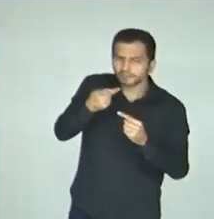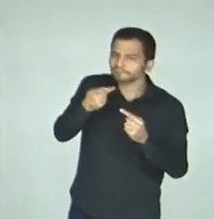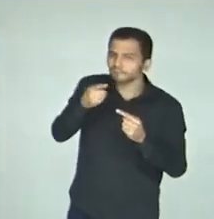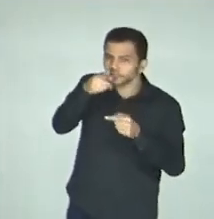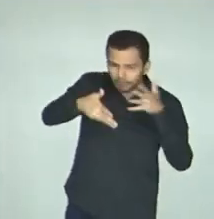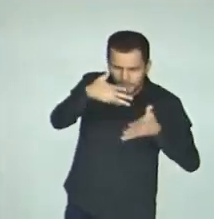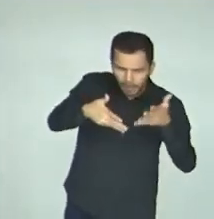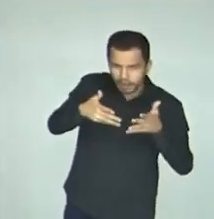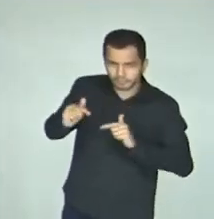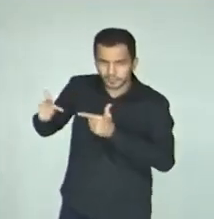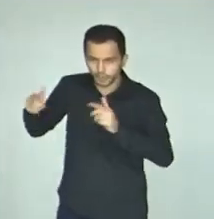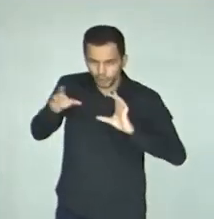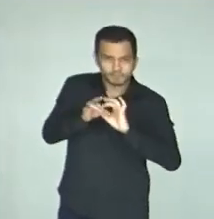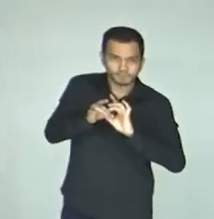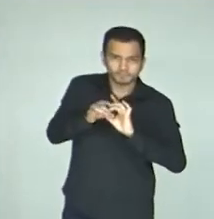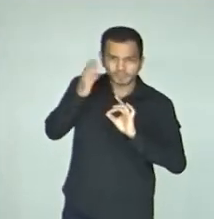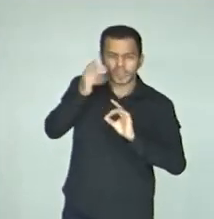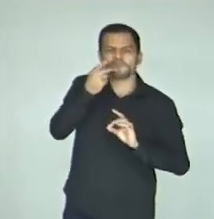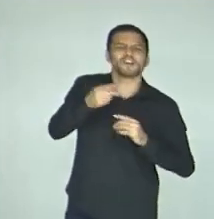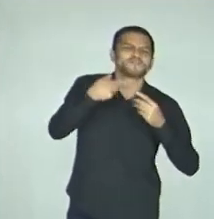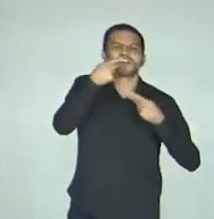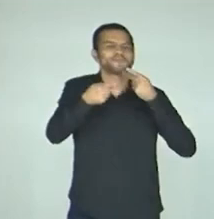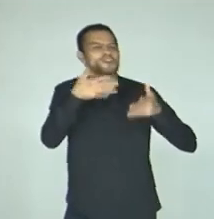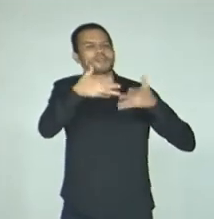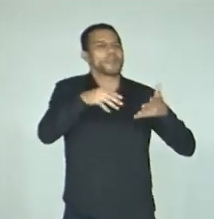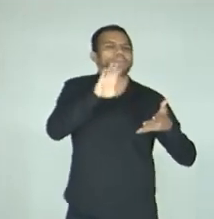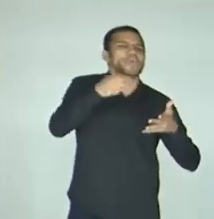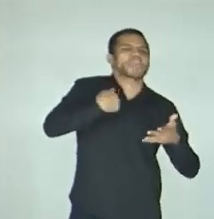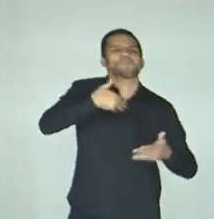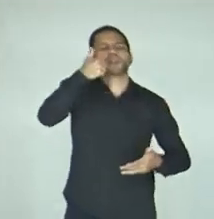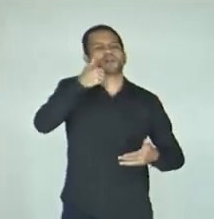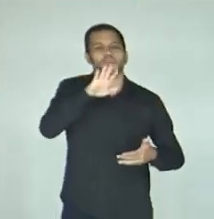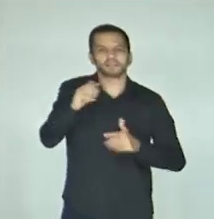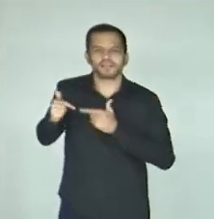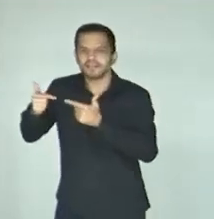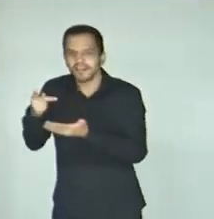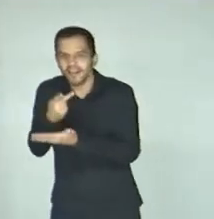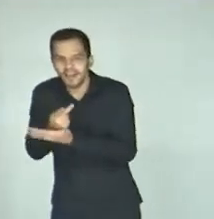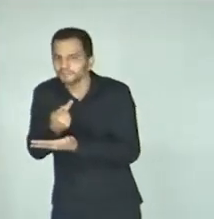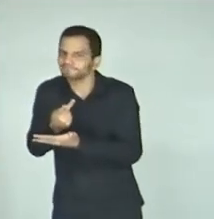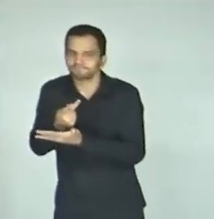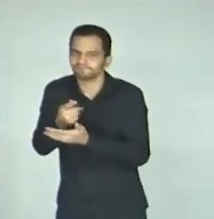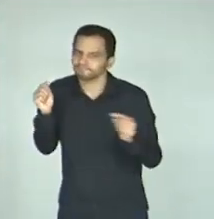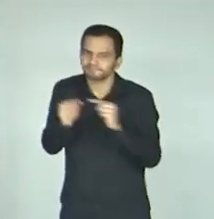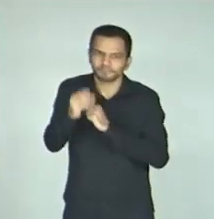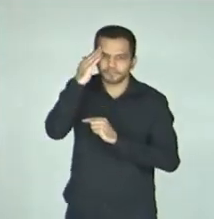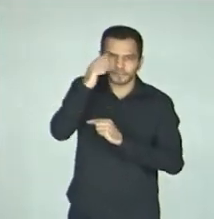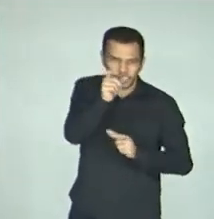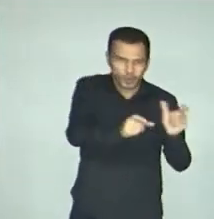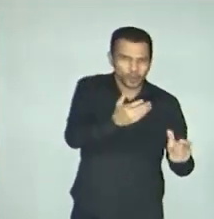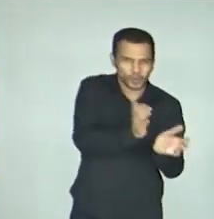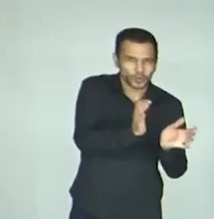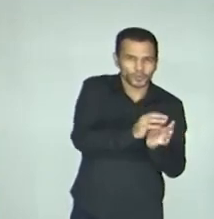Deus vai destruir a cidade ele fala com os dois erros que convivem com ele e os dois erros dizem só pode ser